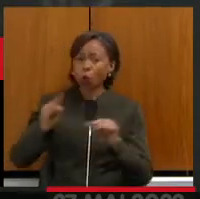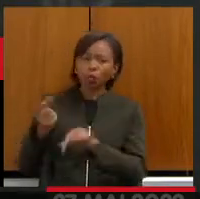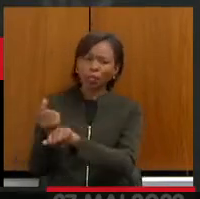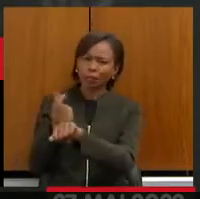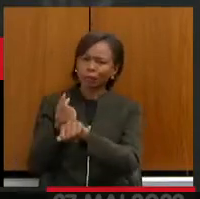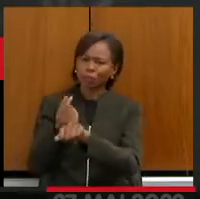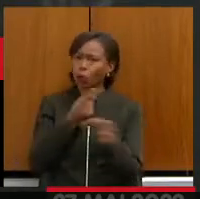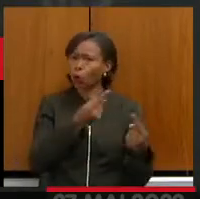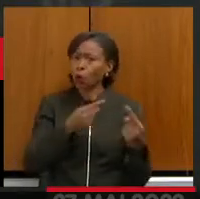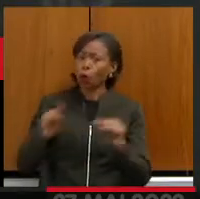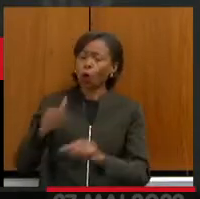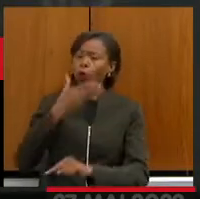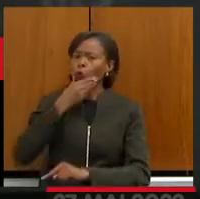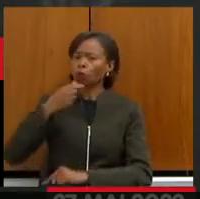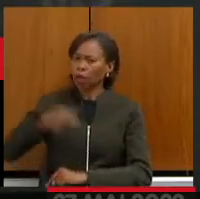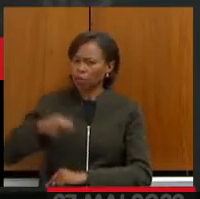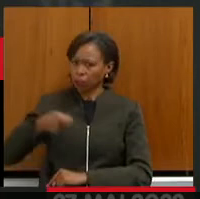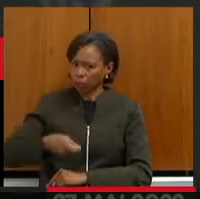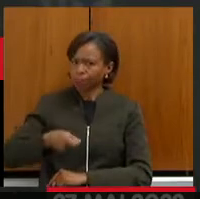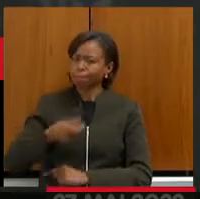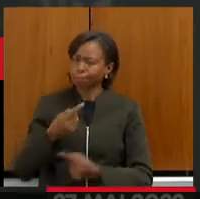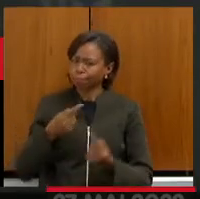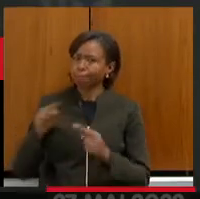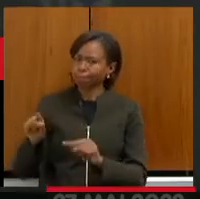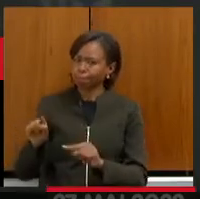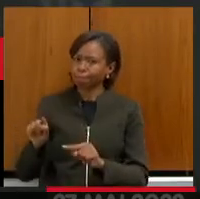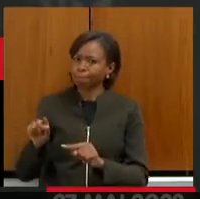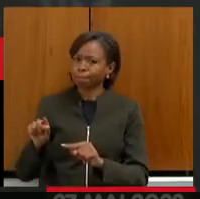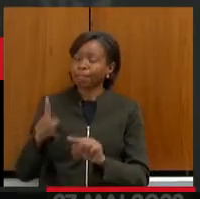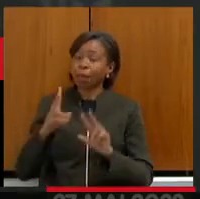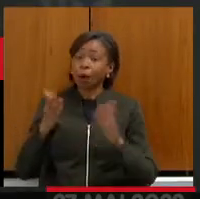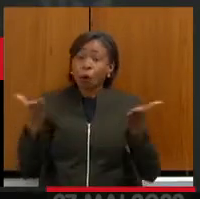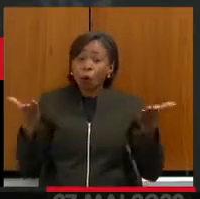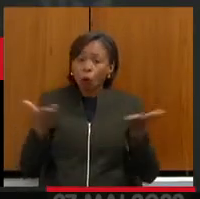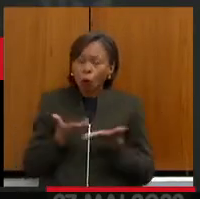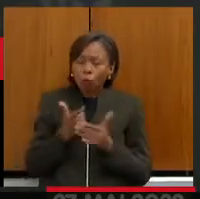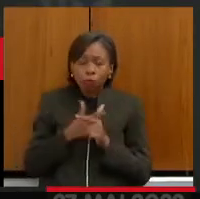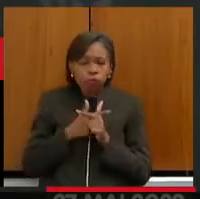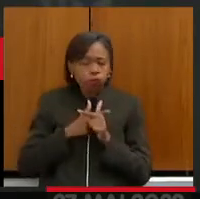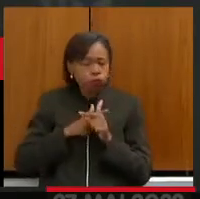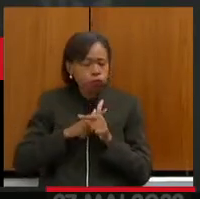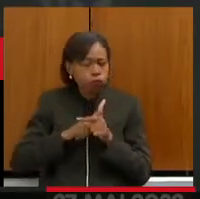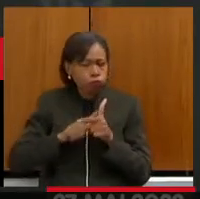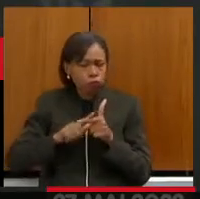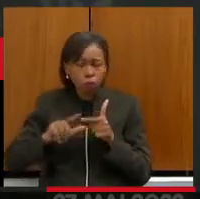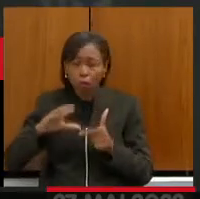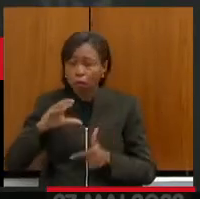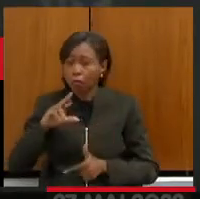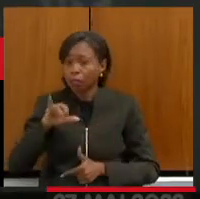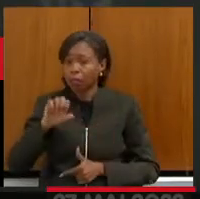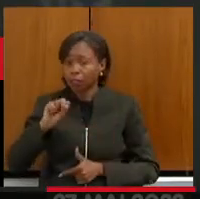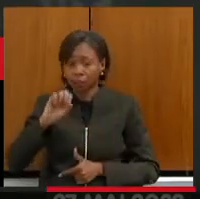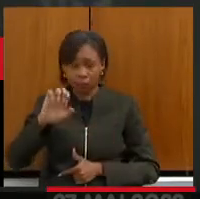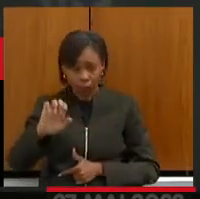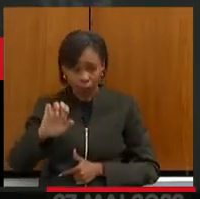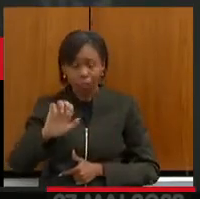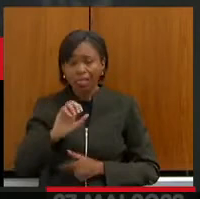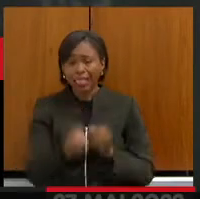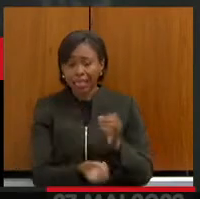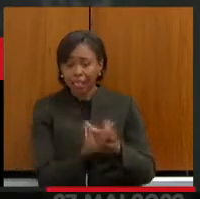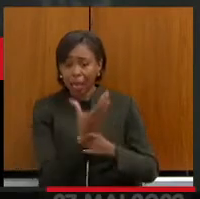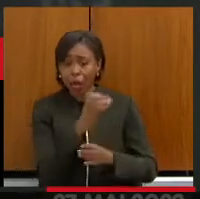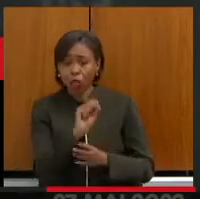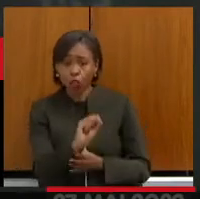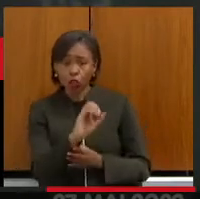estamos vivendo hoje uma crise tão profunda que construir o socialismo se impõe como uma necessidade